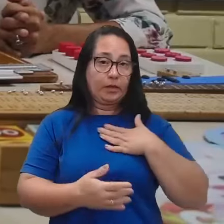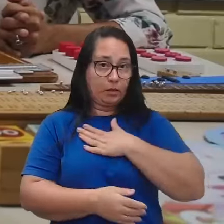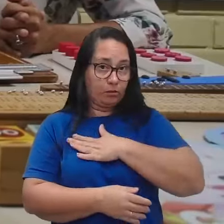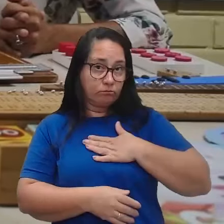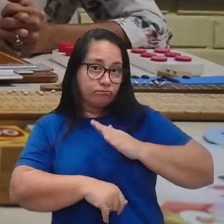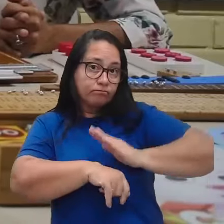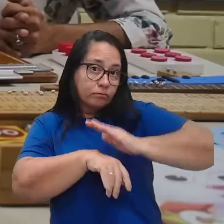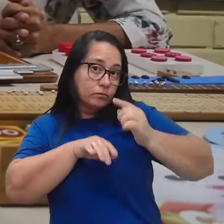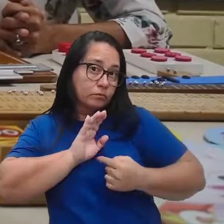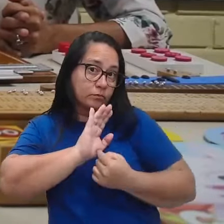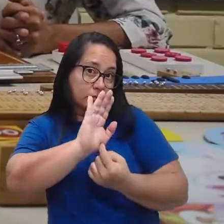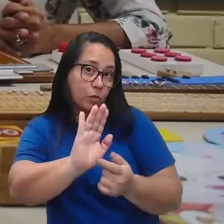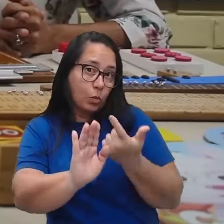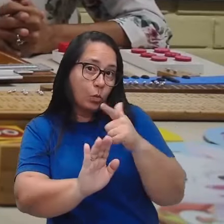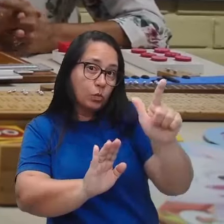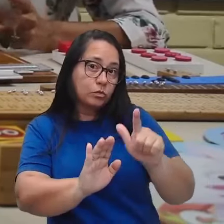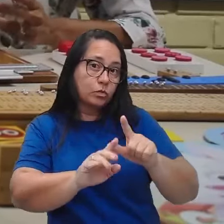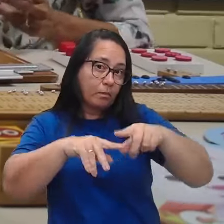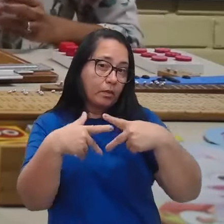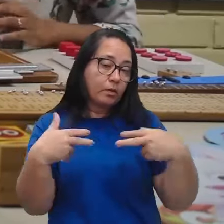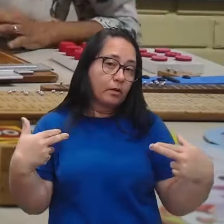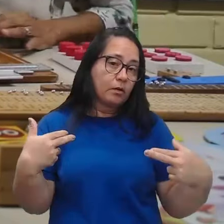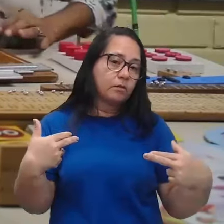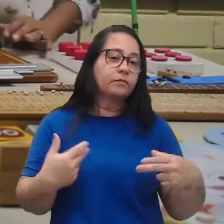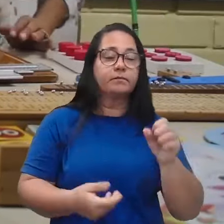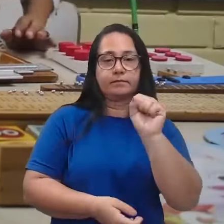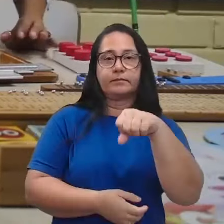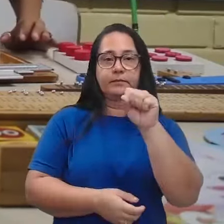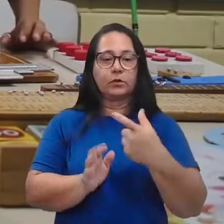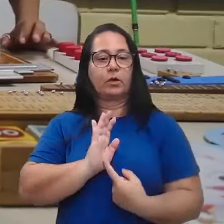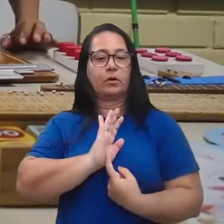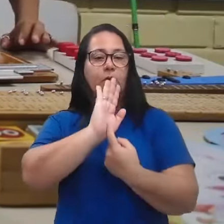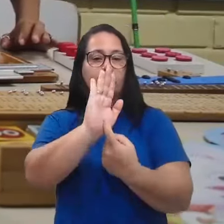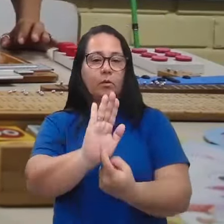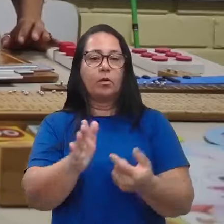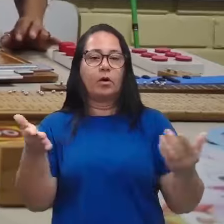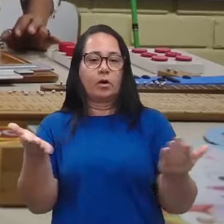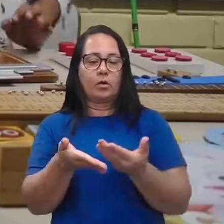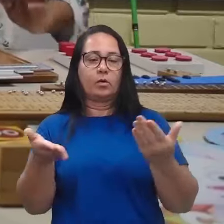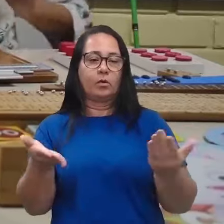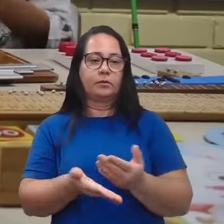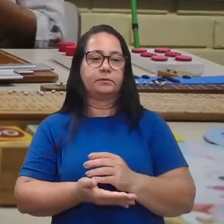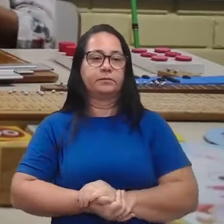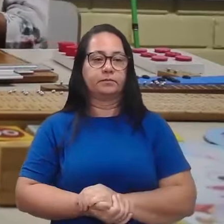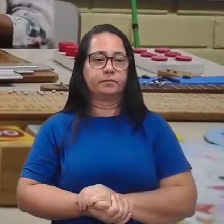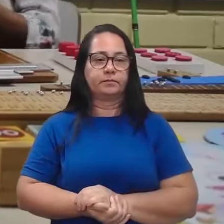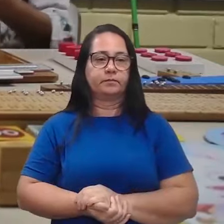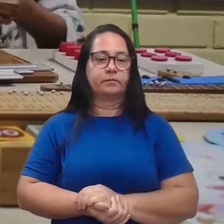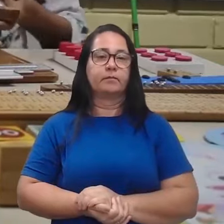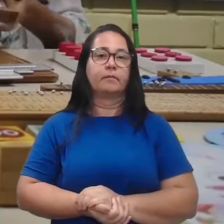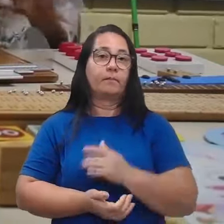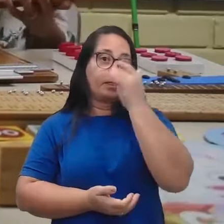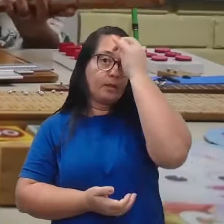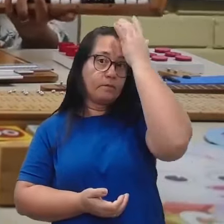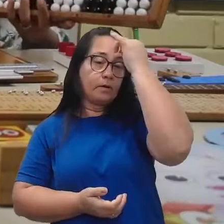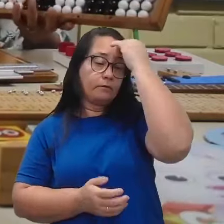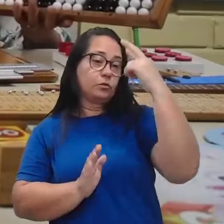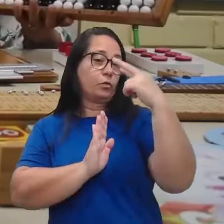mais algum material, de mostrar para os estudantes? Ah, esse daqui, eu vou mostrar o maior, porque fica mais fácil de ver para vocês.